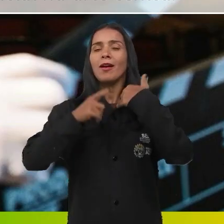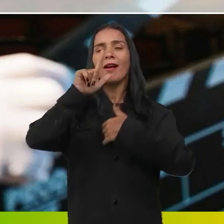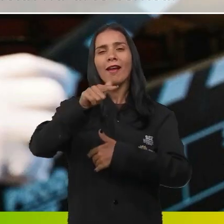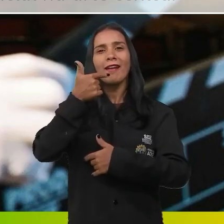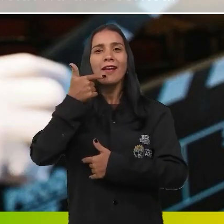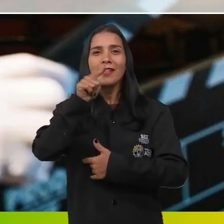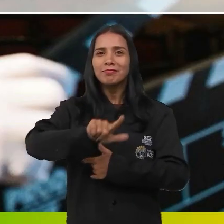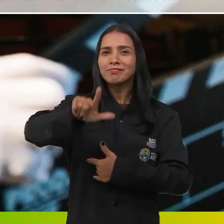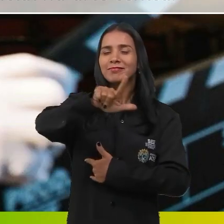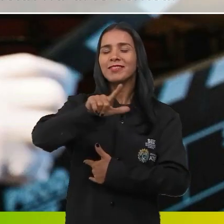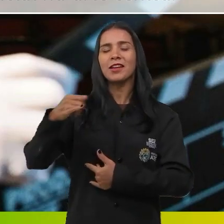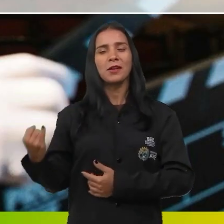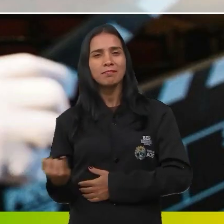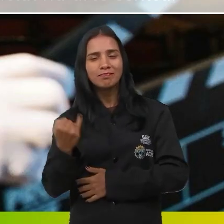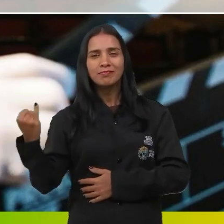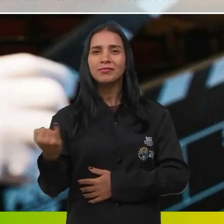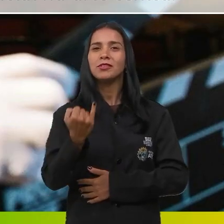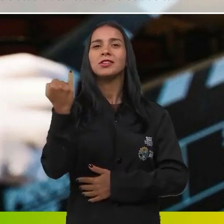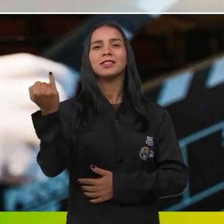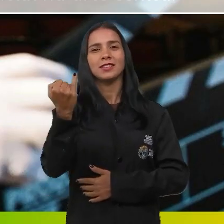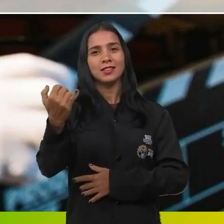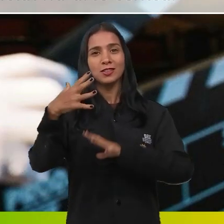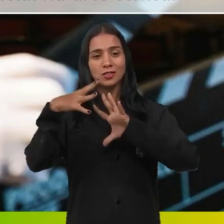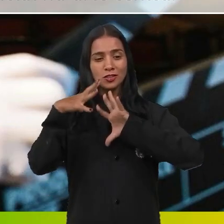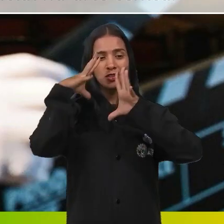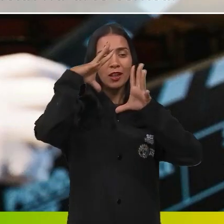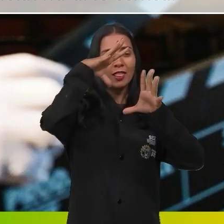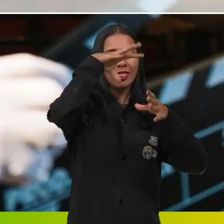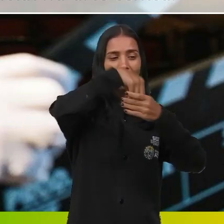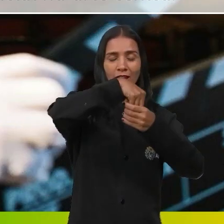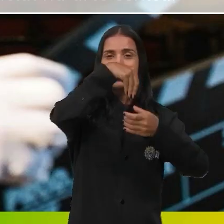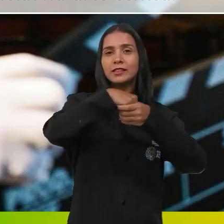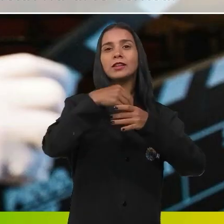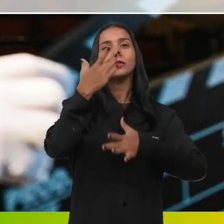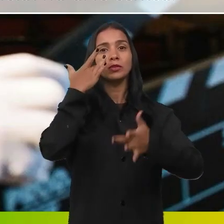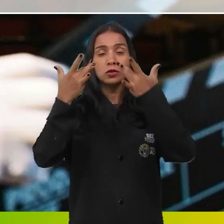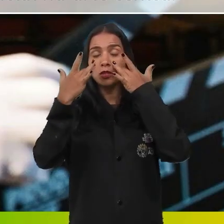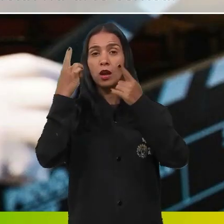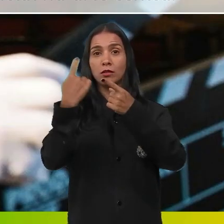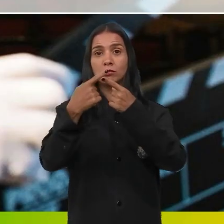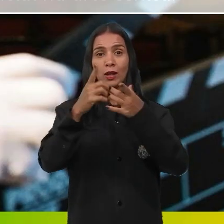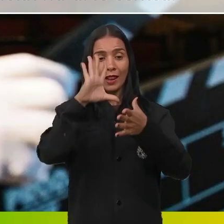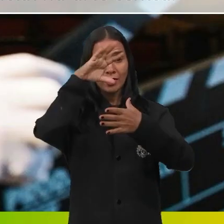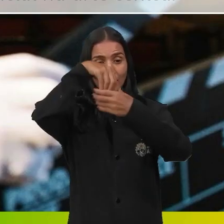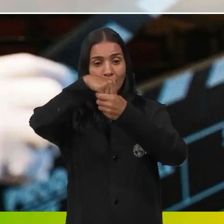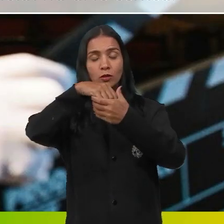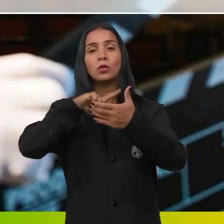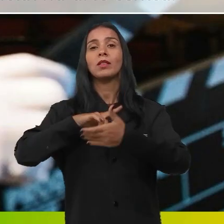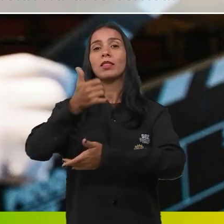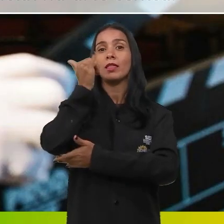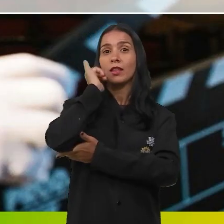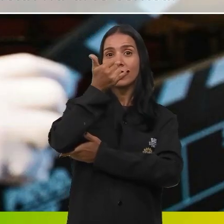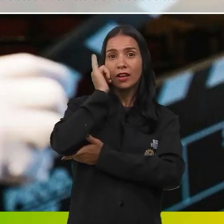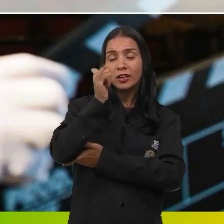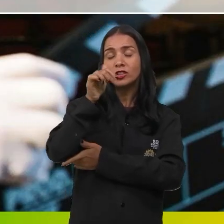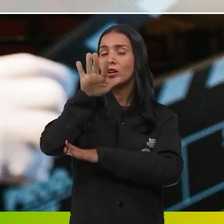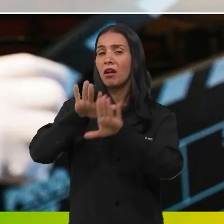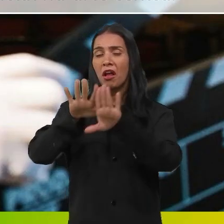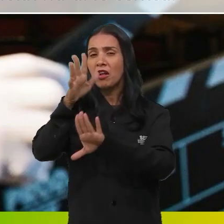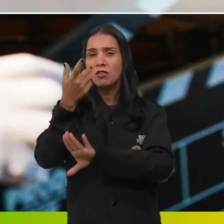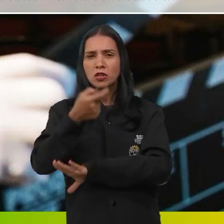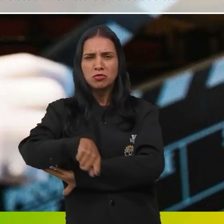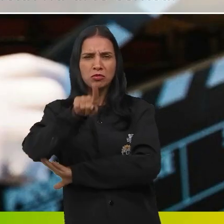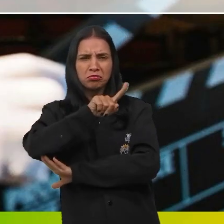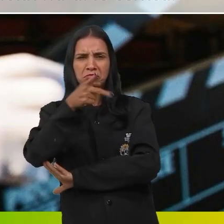linguagem fundamental do teatro, transmite emoções e narrativas complexas, sem o uso de palavras. Através